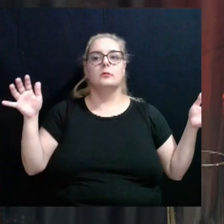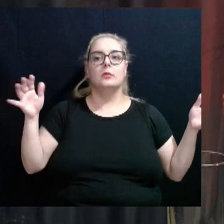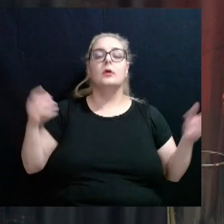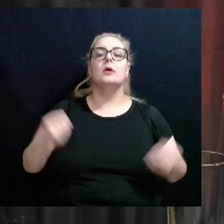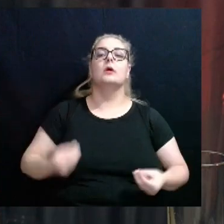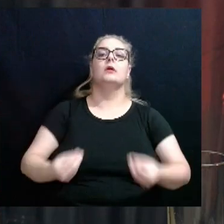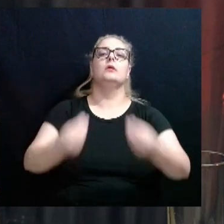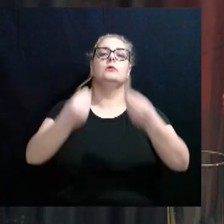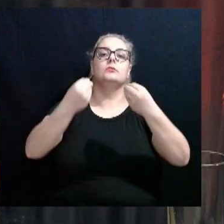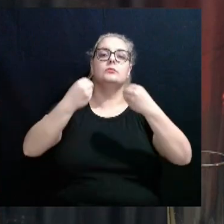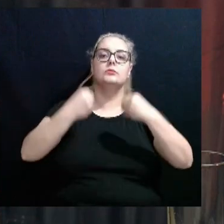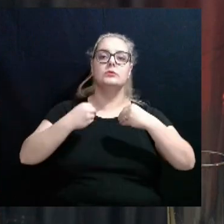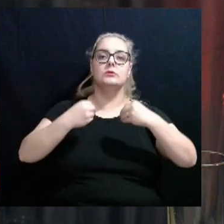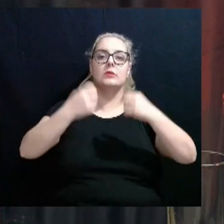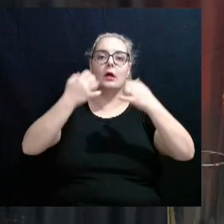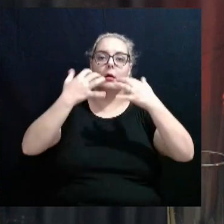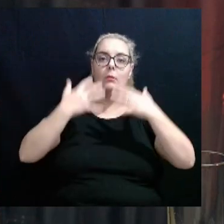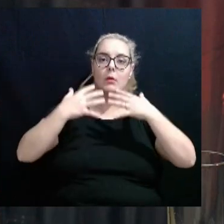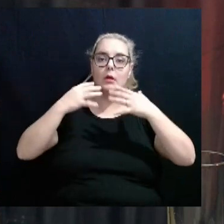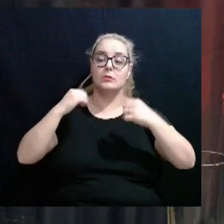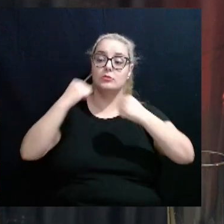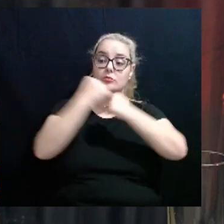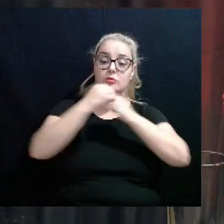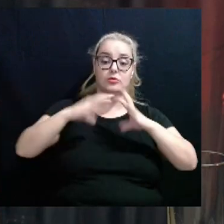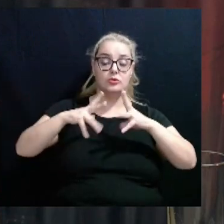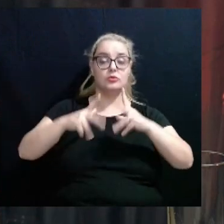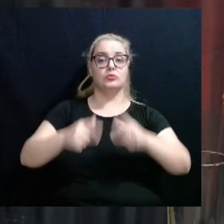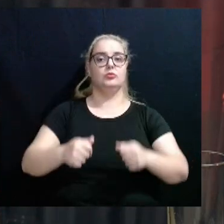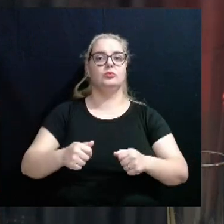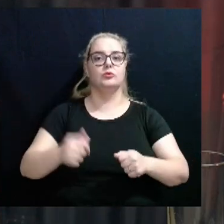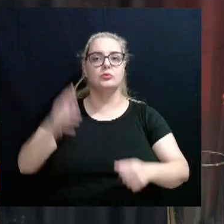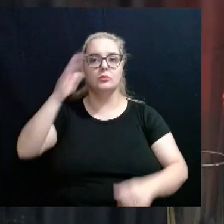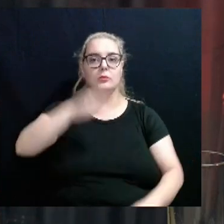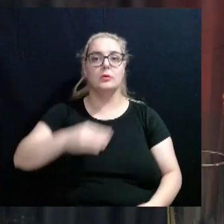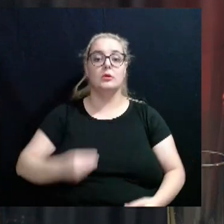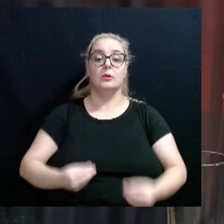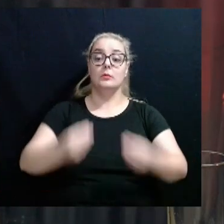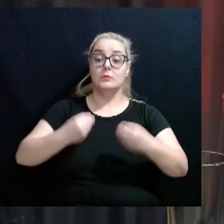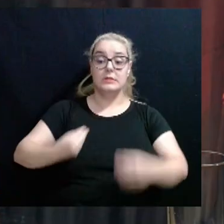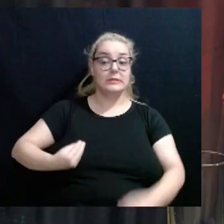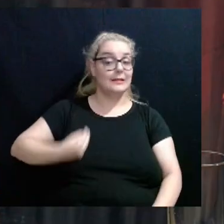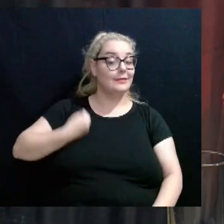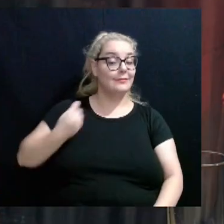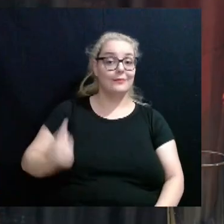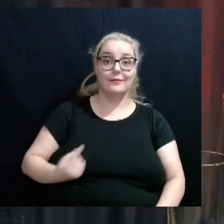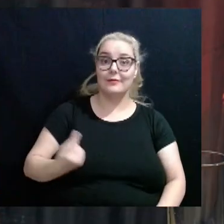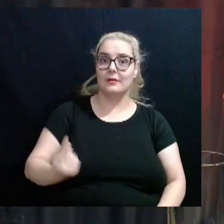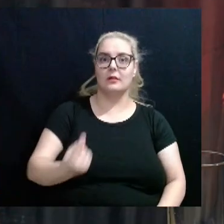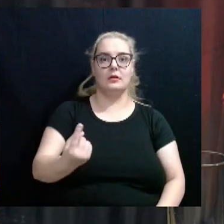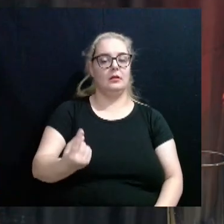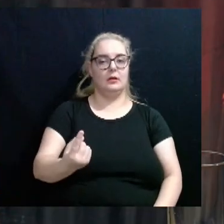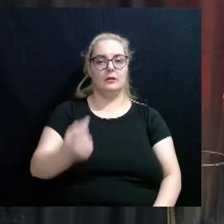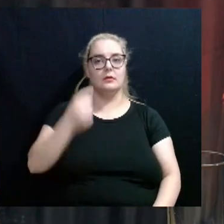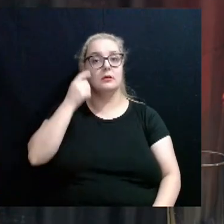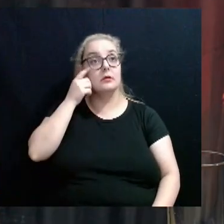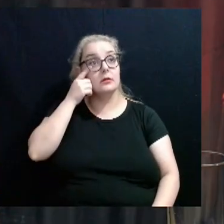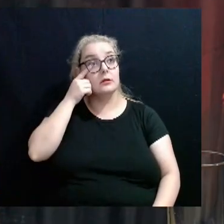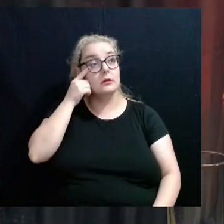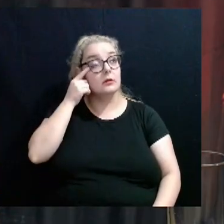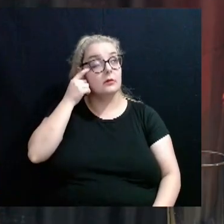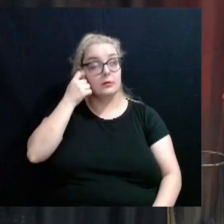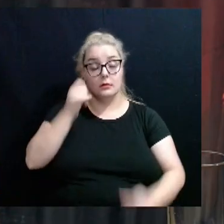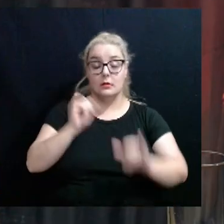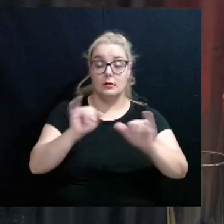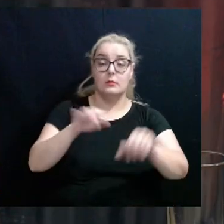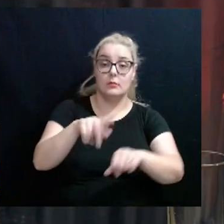nos garante uma renovação de vida, nos garante a vida eterna. E a mensagem da Páscoa faz